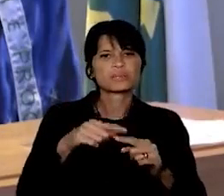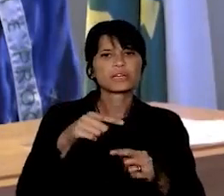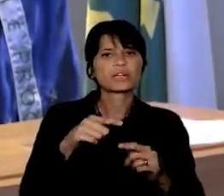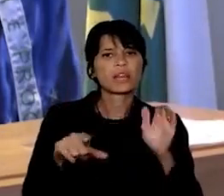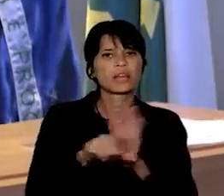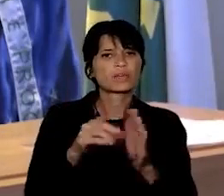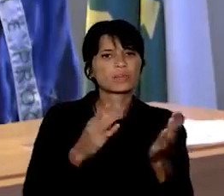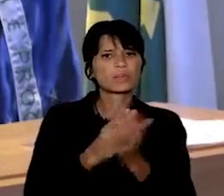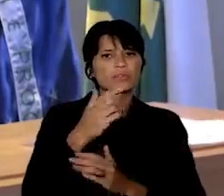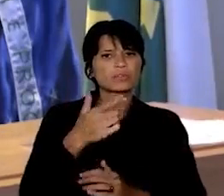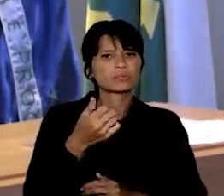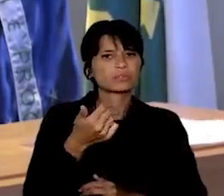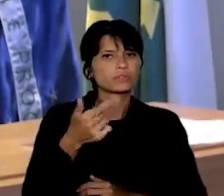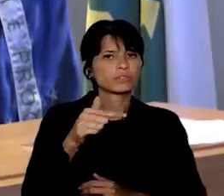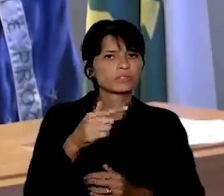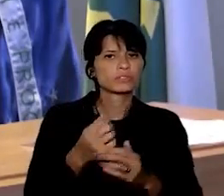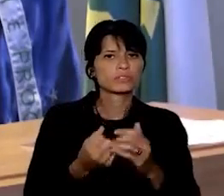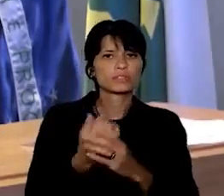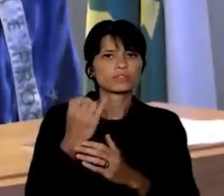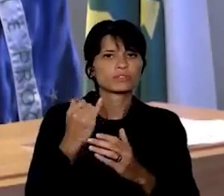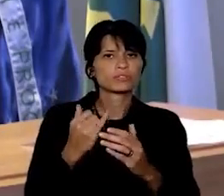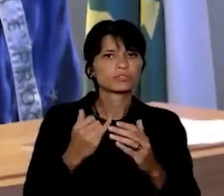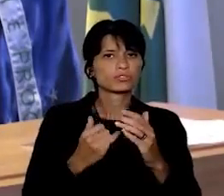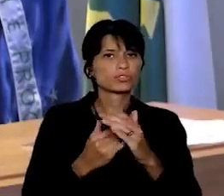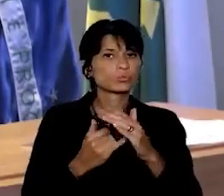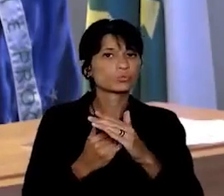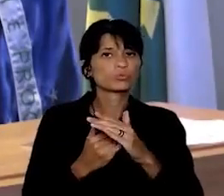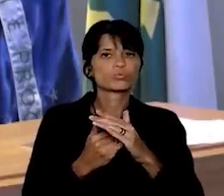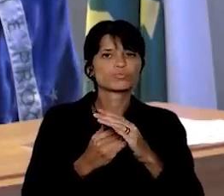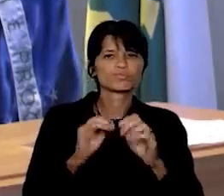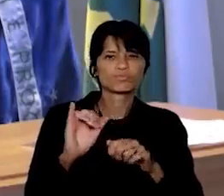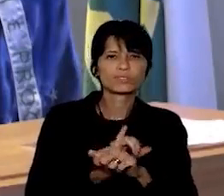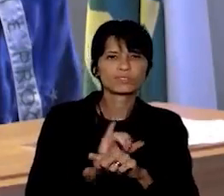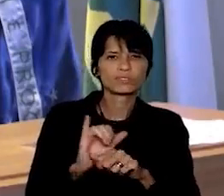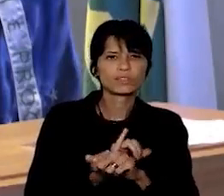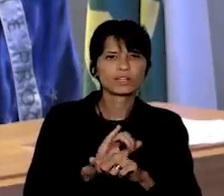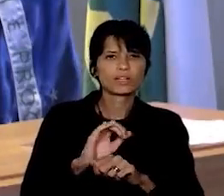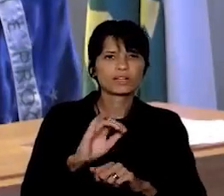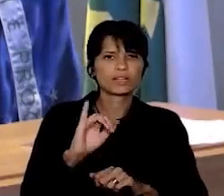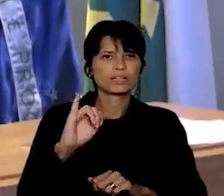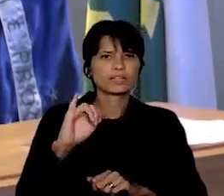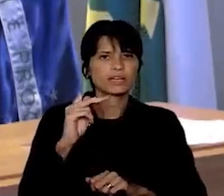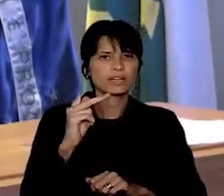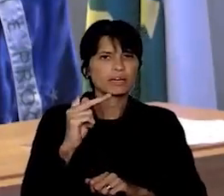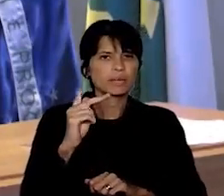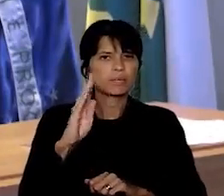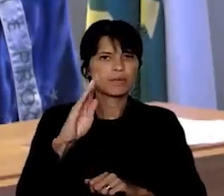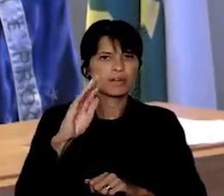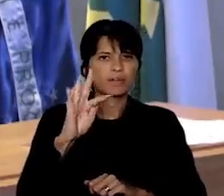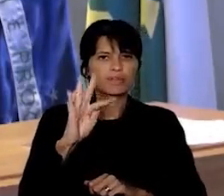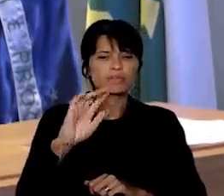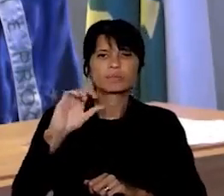que é a lei que cria o Instituto de gestão estratégica na época o hbdf e depois foi feito uma nova lei aqui